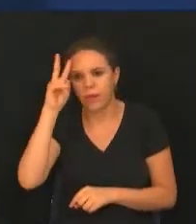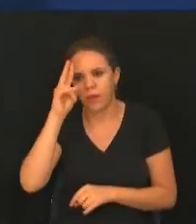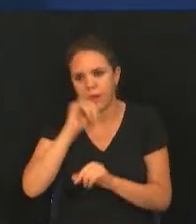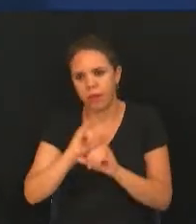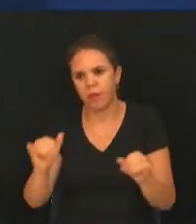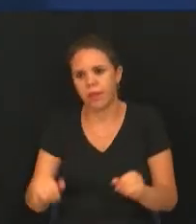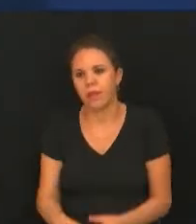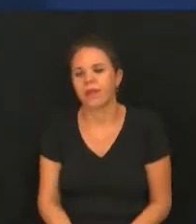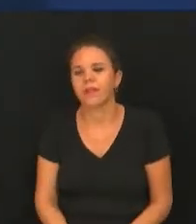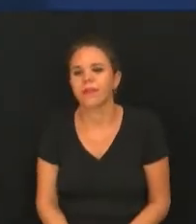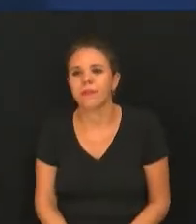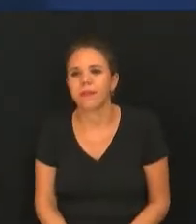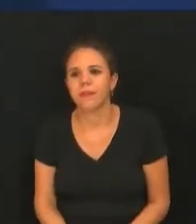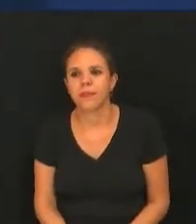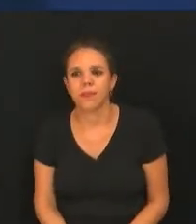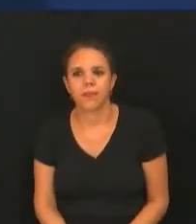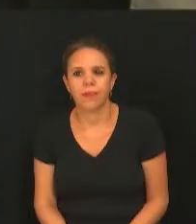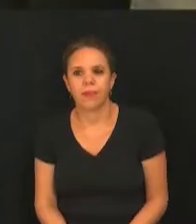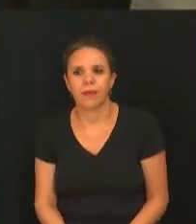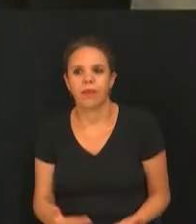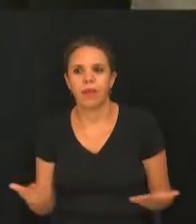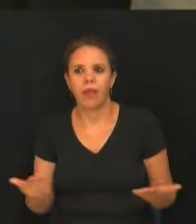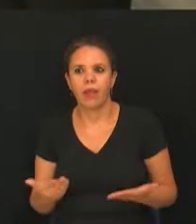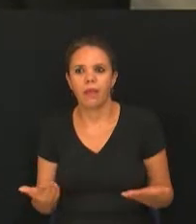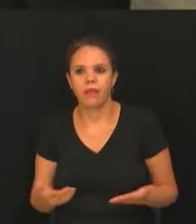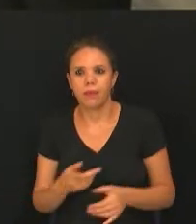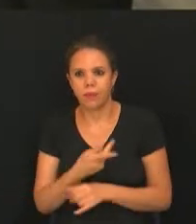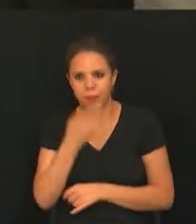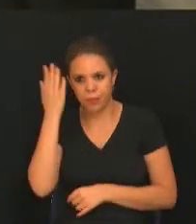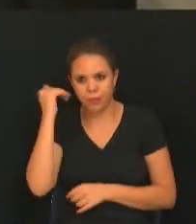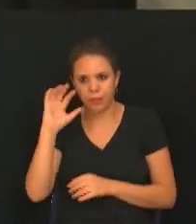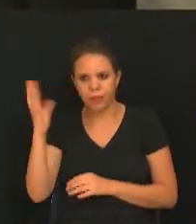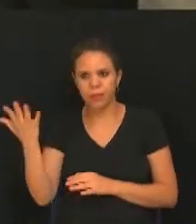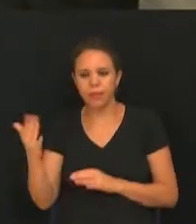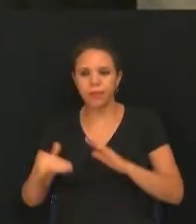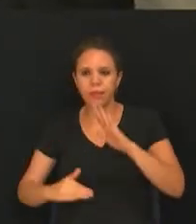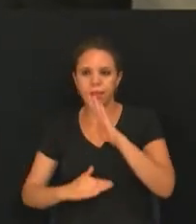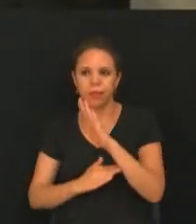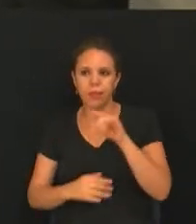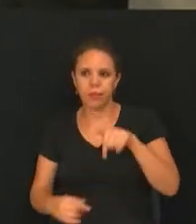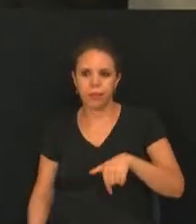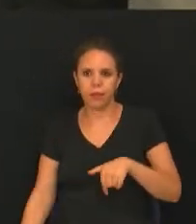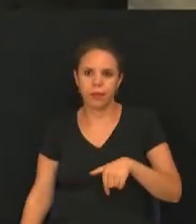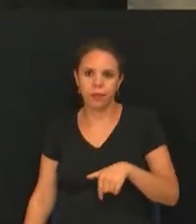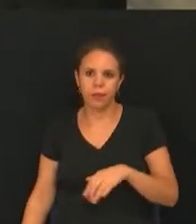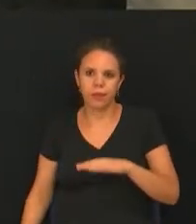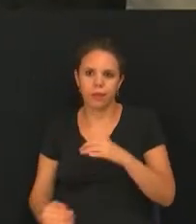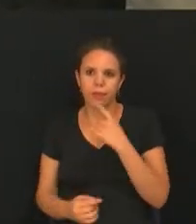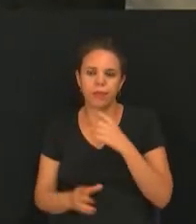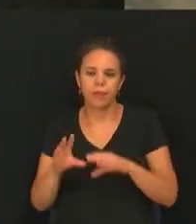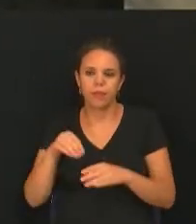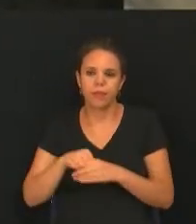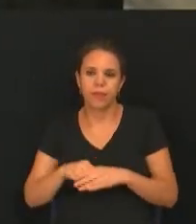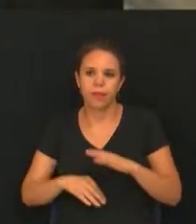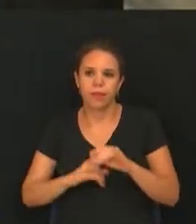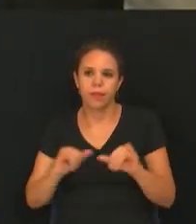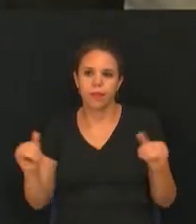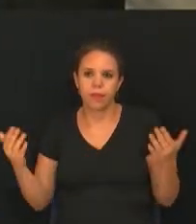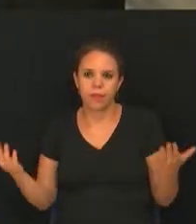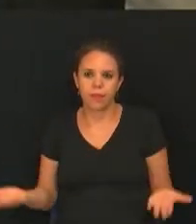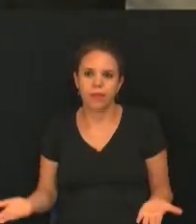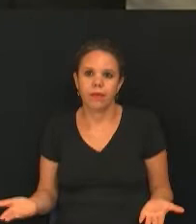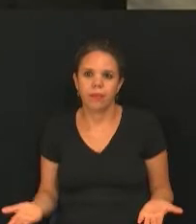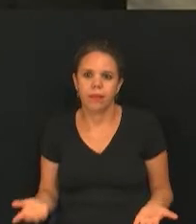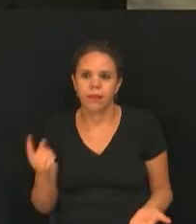na segunda-feira. E agora é hora de saber o que está acontecendo aqui na Câmara, dentro do quadro Notícias do Legislativo.